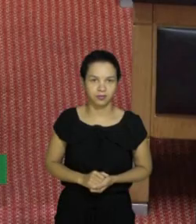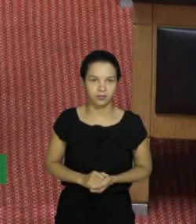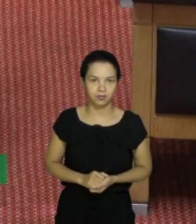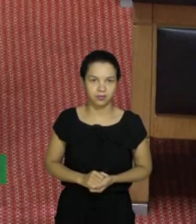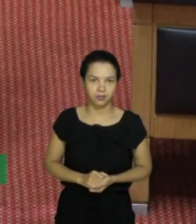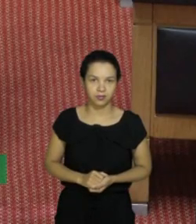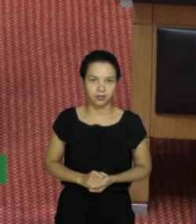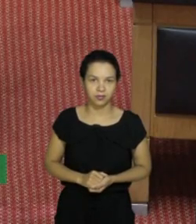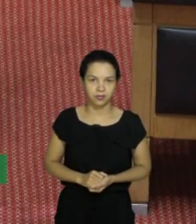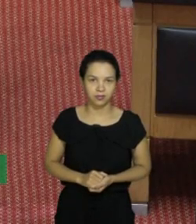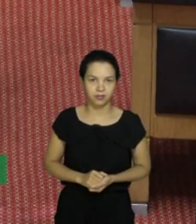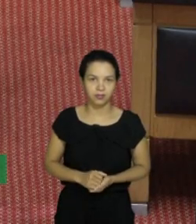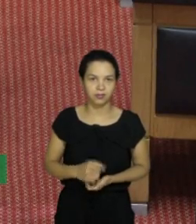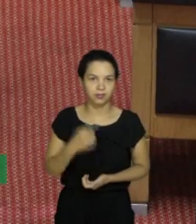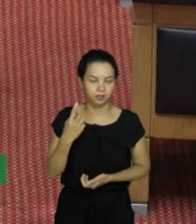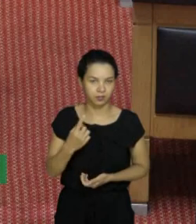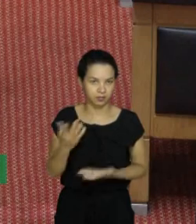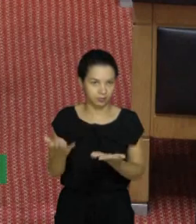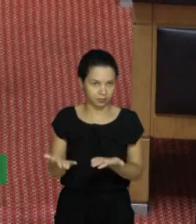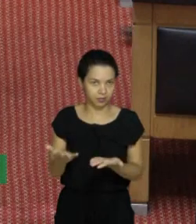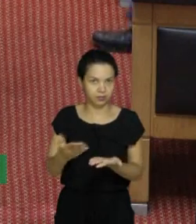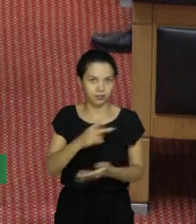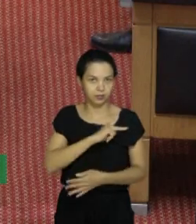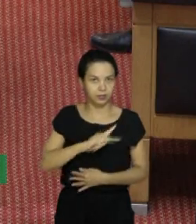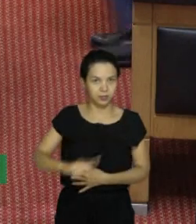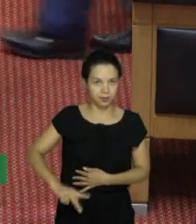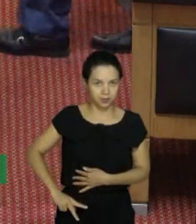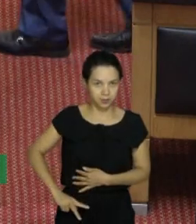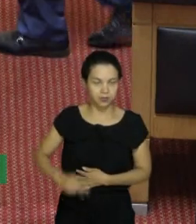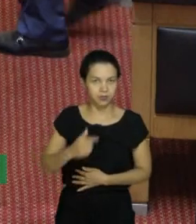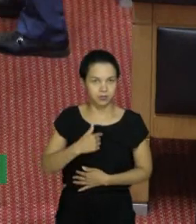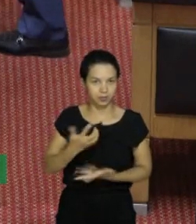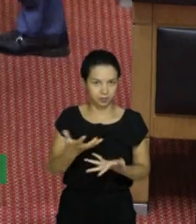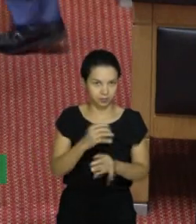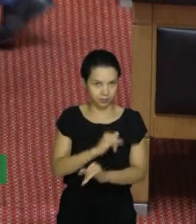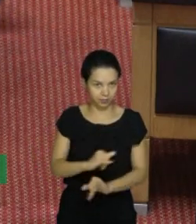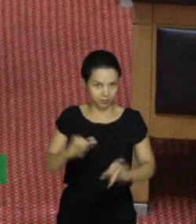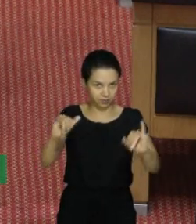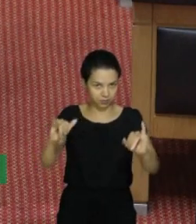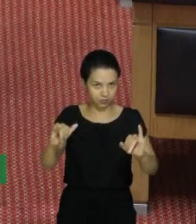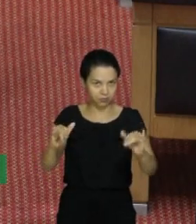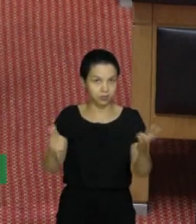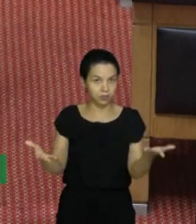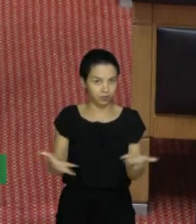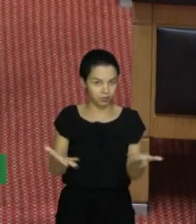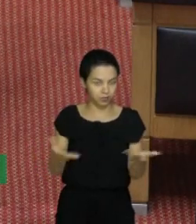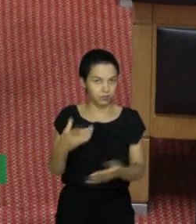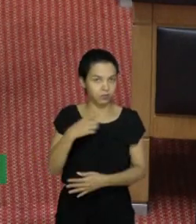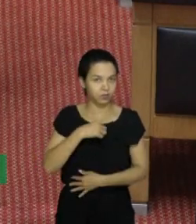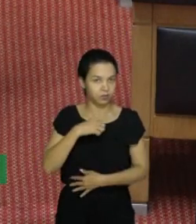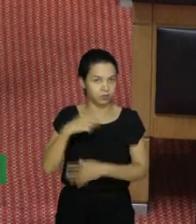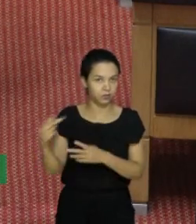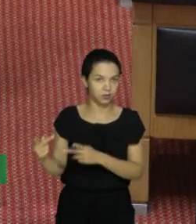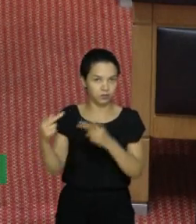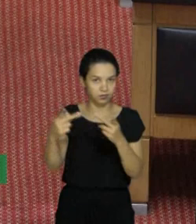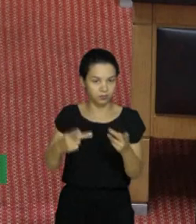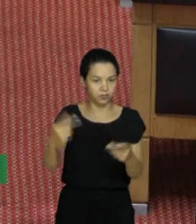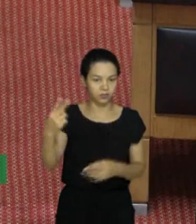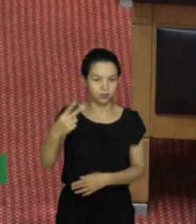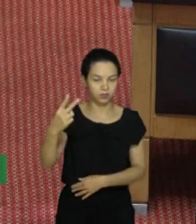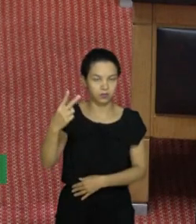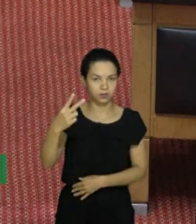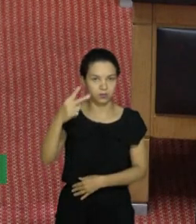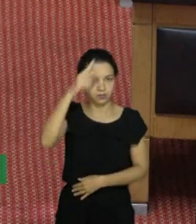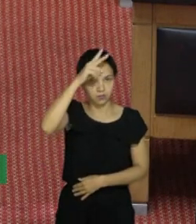Nobre Presidente Eu só gostaria de anunciar aqui que temos hoje a visita do vice-prefeito